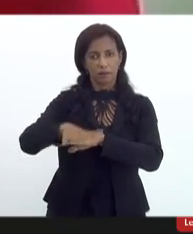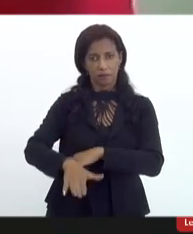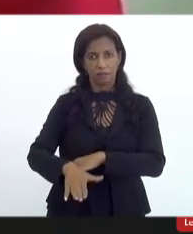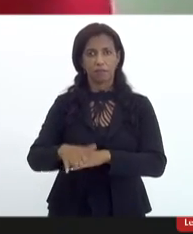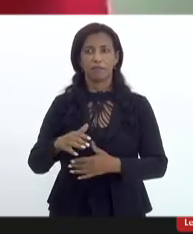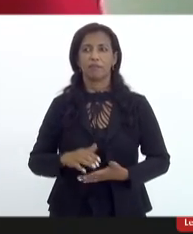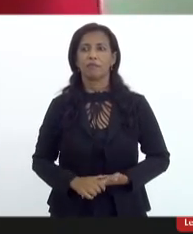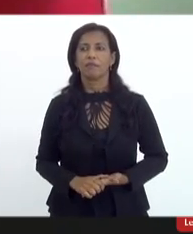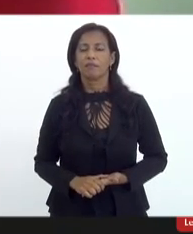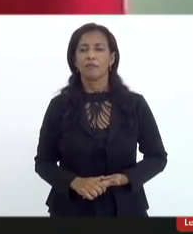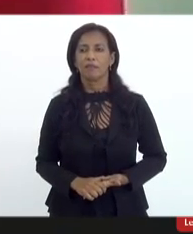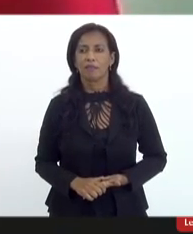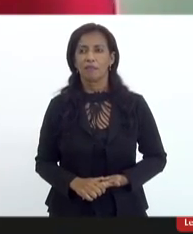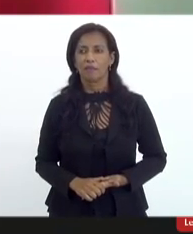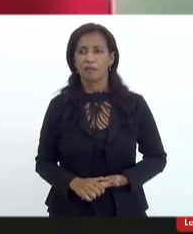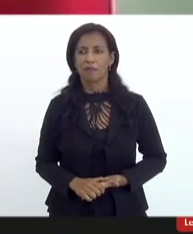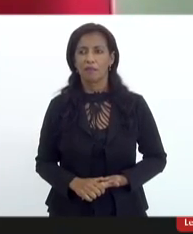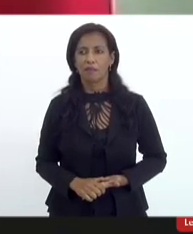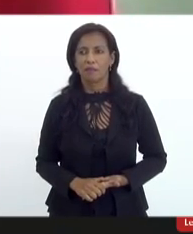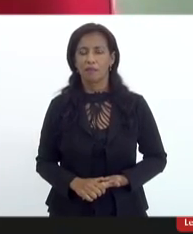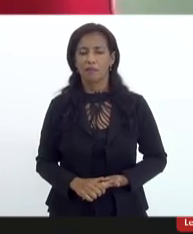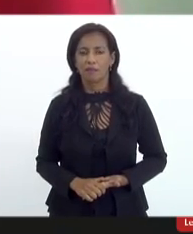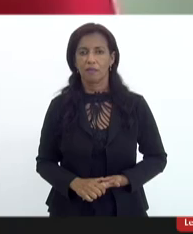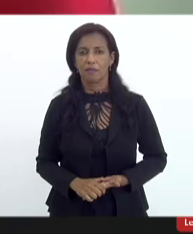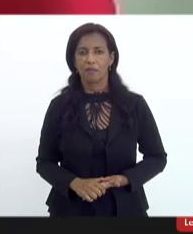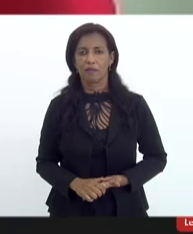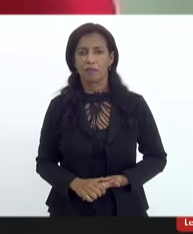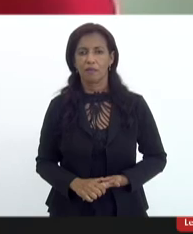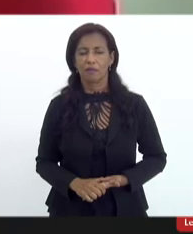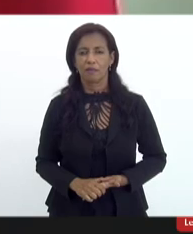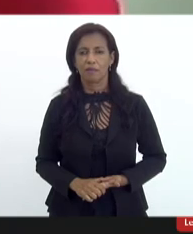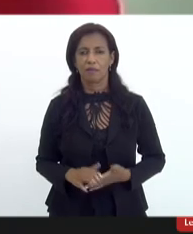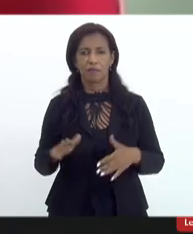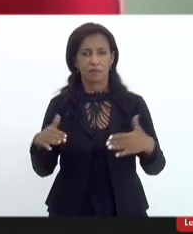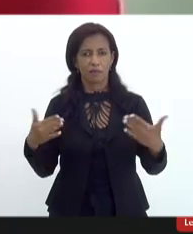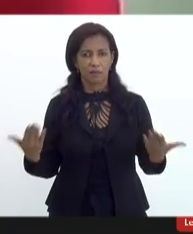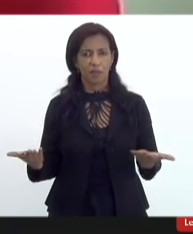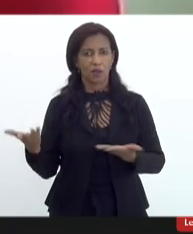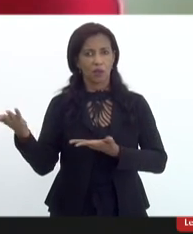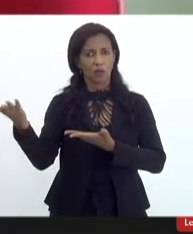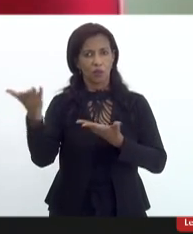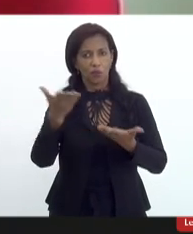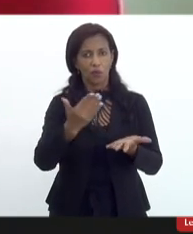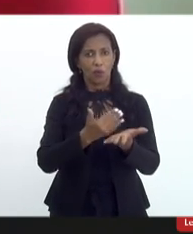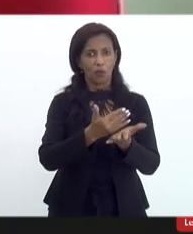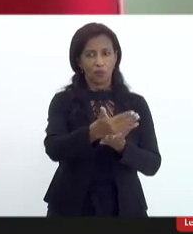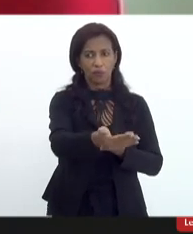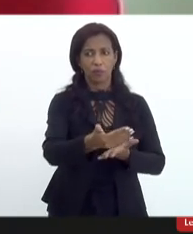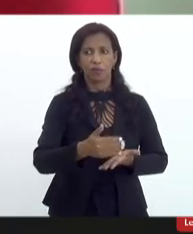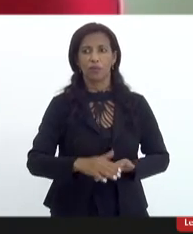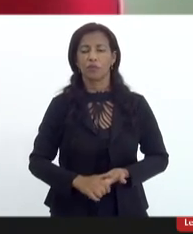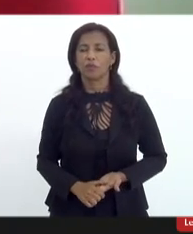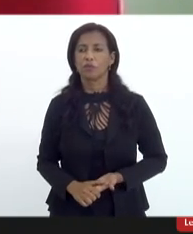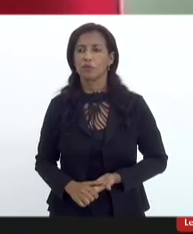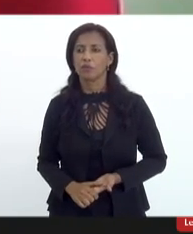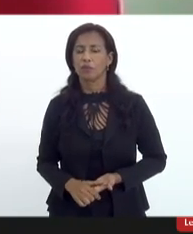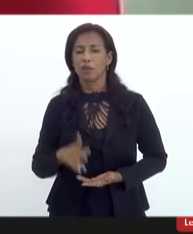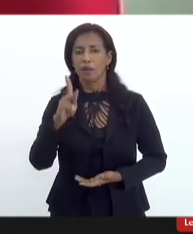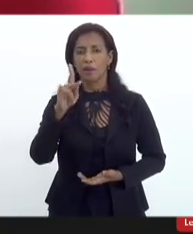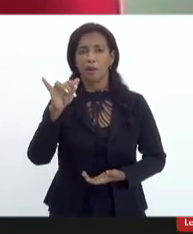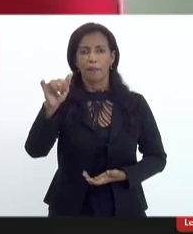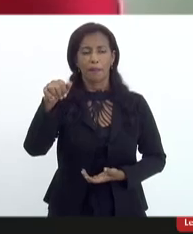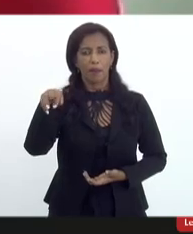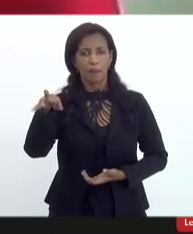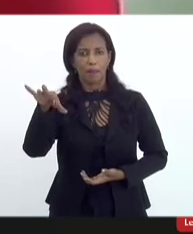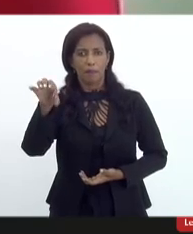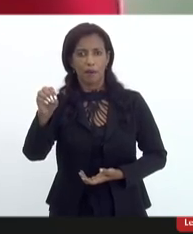aqui previsto junto à Alerj. Então, vou passar inicialmente ao pai Márcio